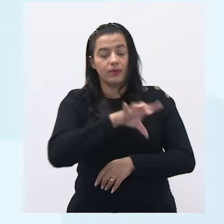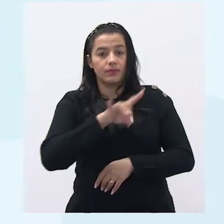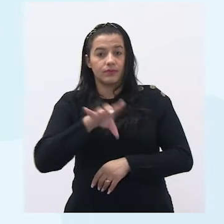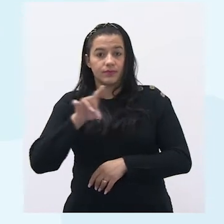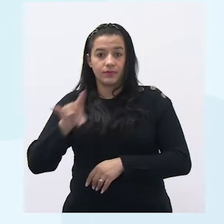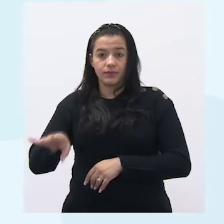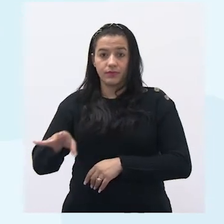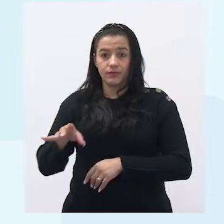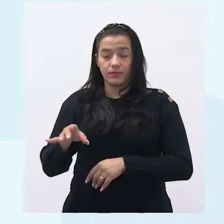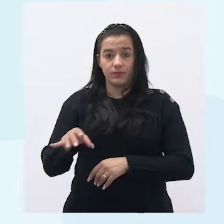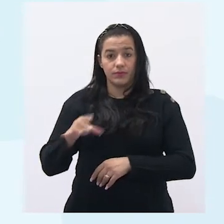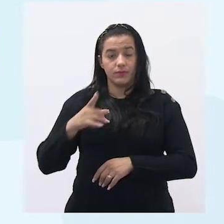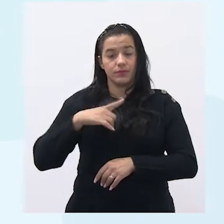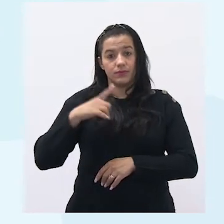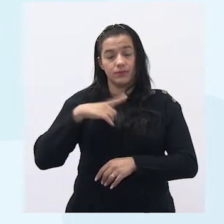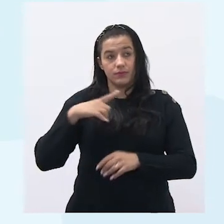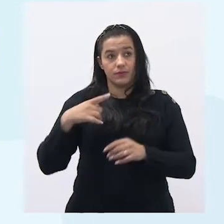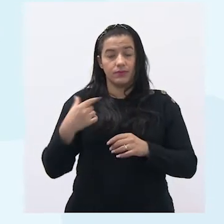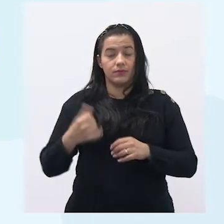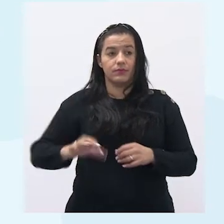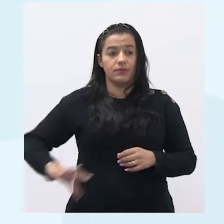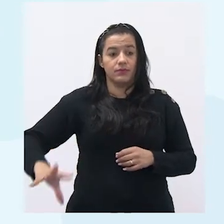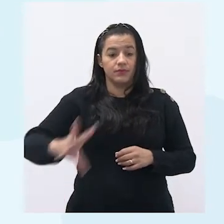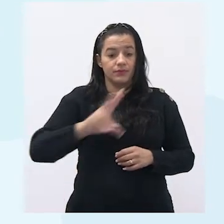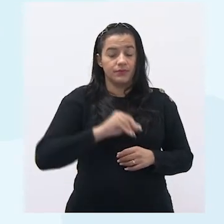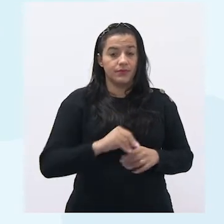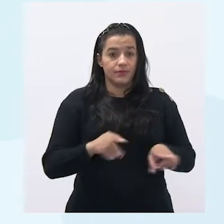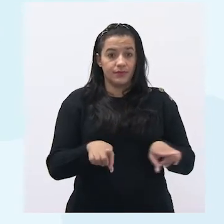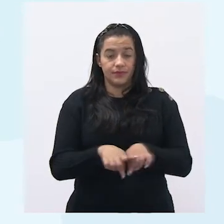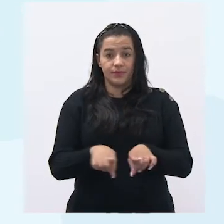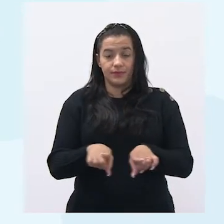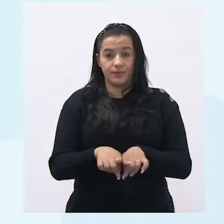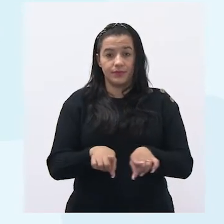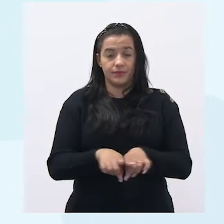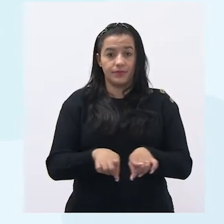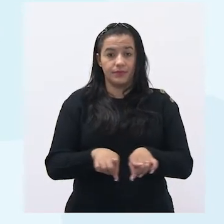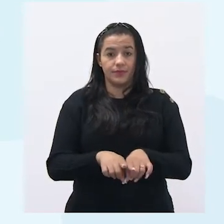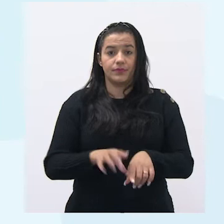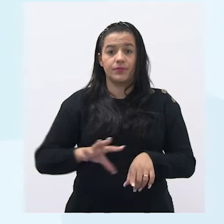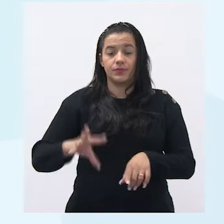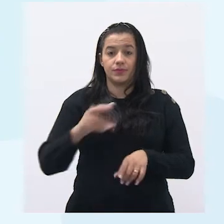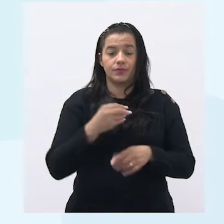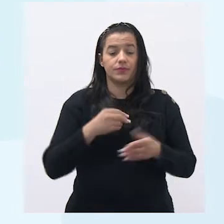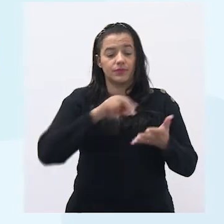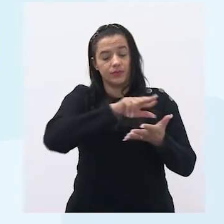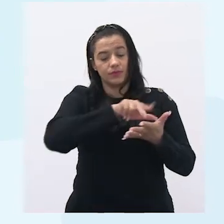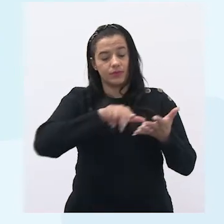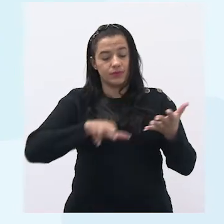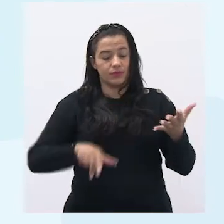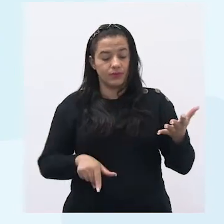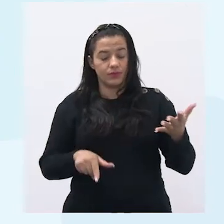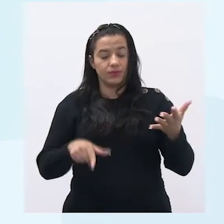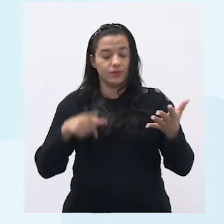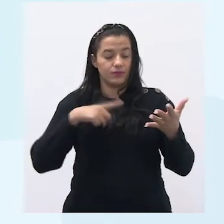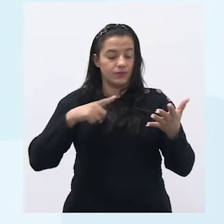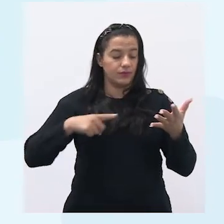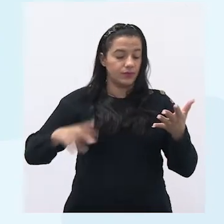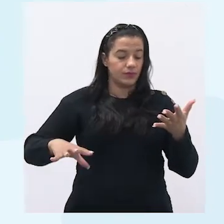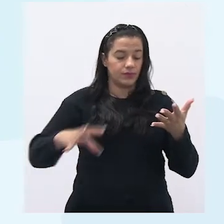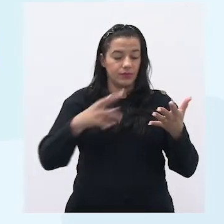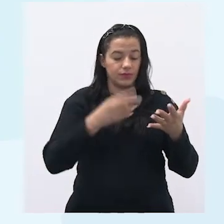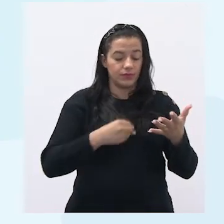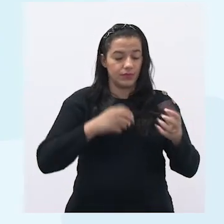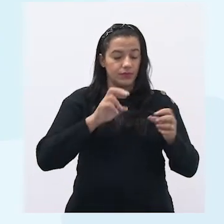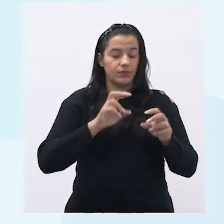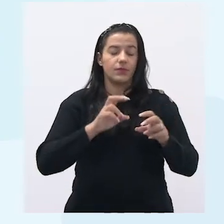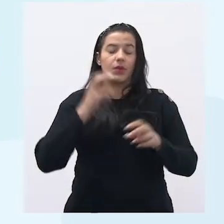suas características, e a gente vai falar exatamente dessas características e o quanto essa construção